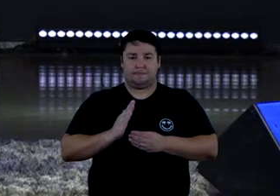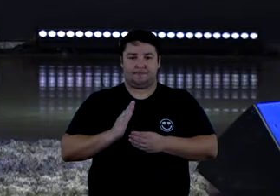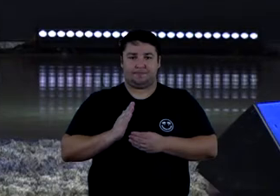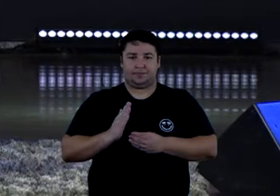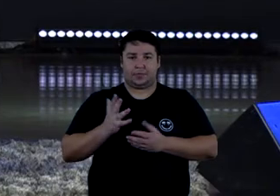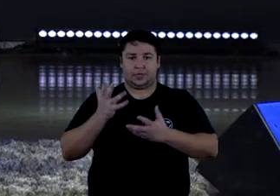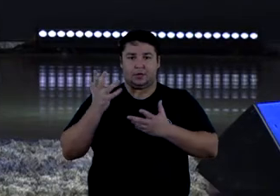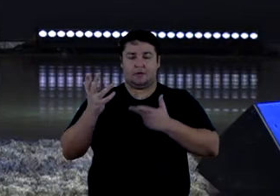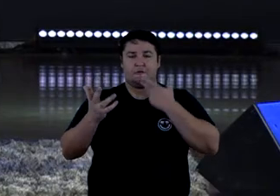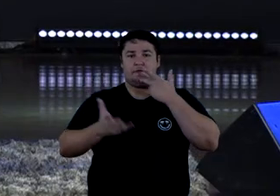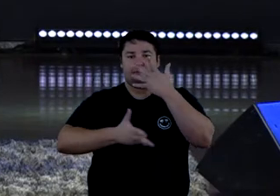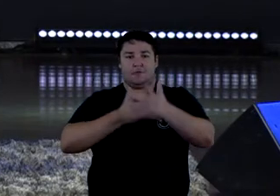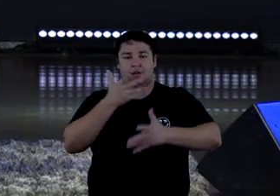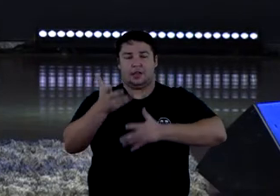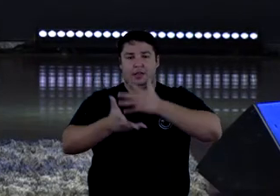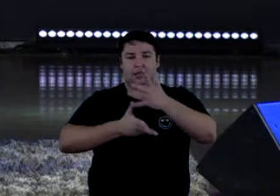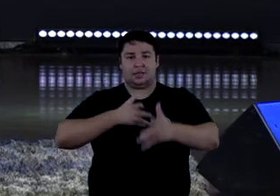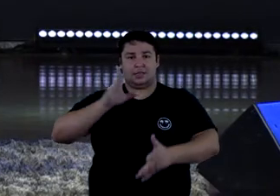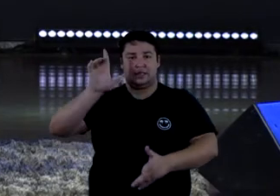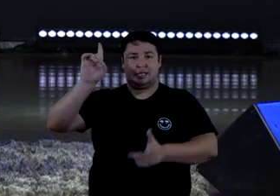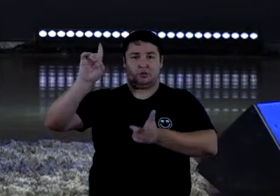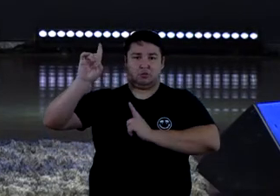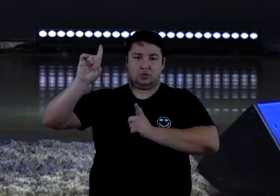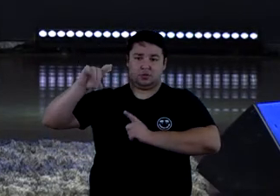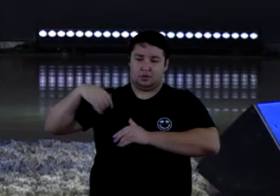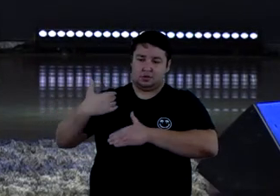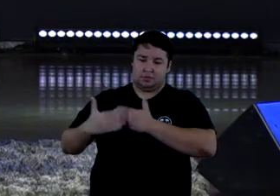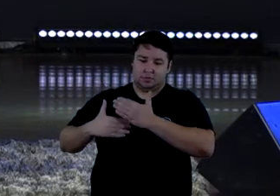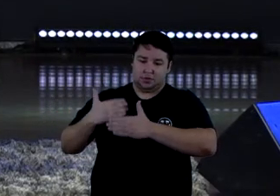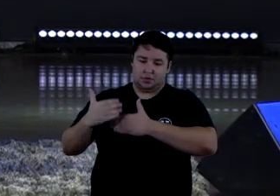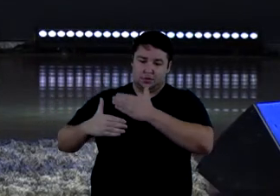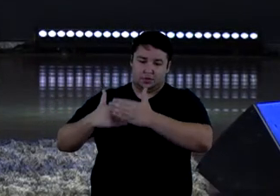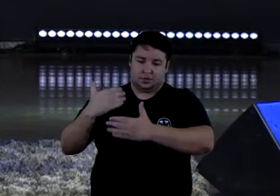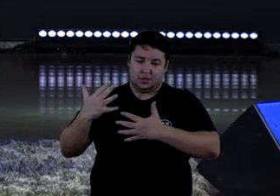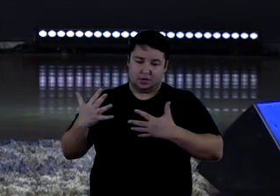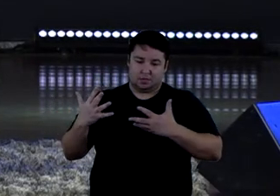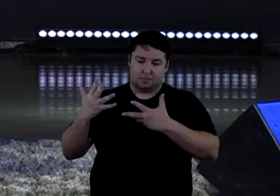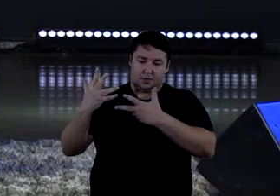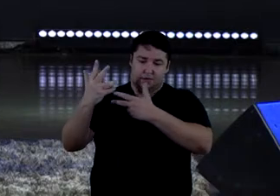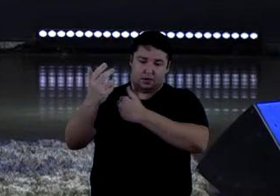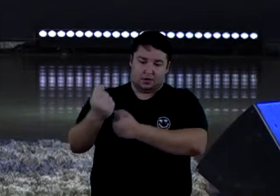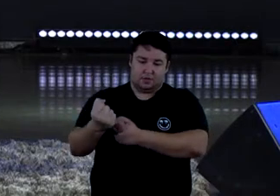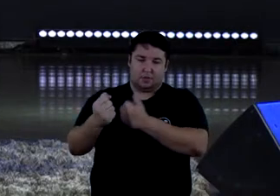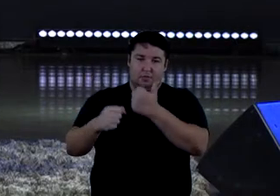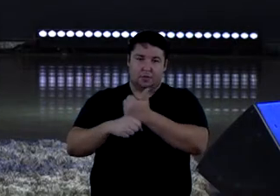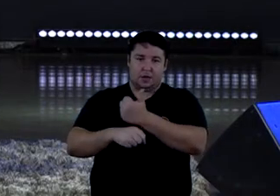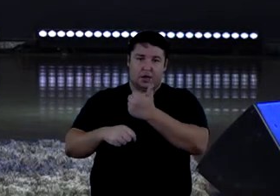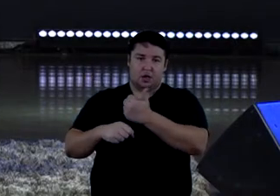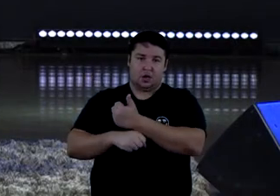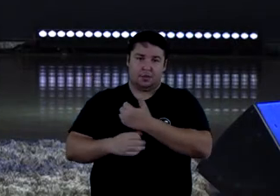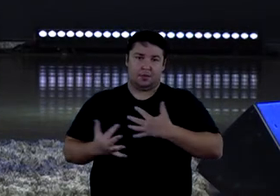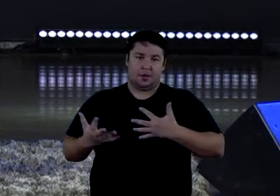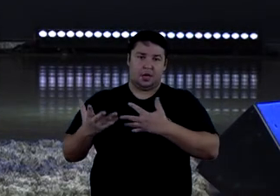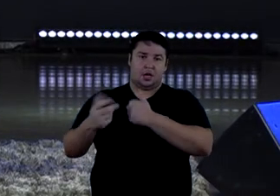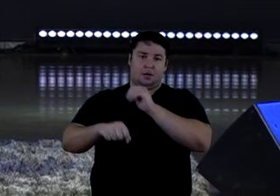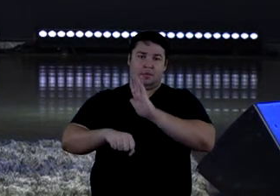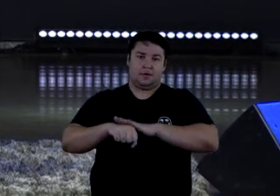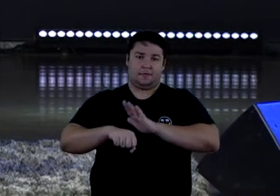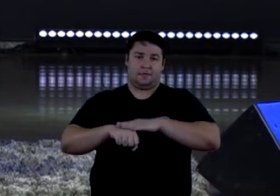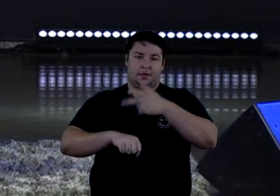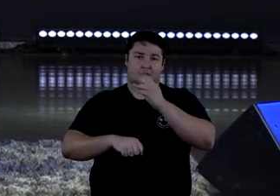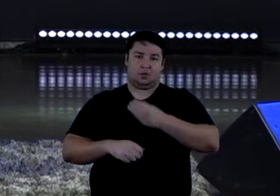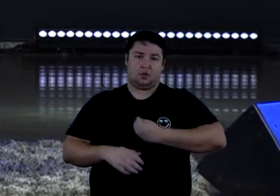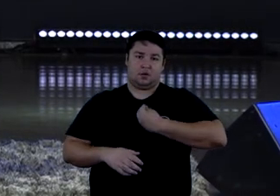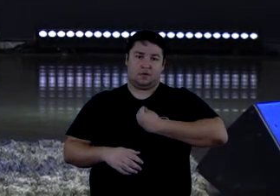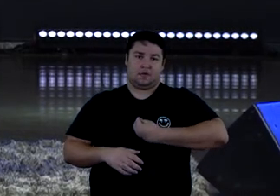Eu quero te dizer, Deus tem um processo maravilhoso, uma obra maravilhosa para fazer na tua vida, e isso